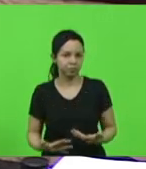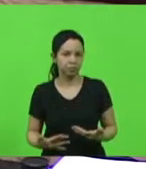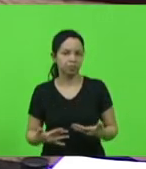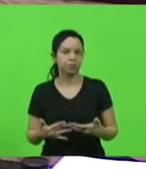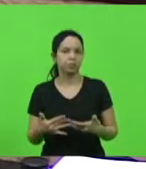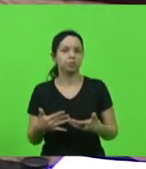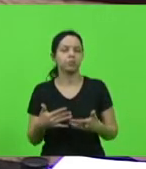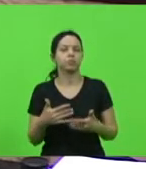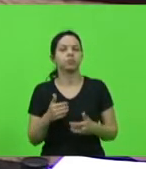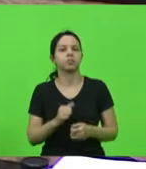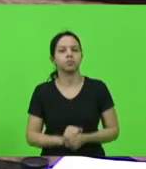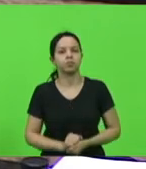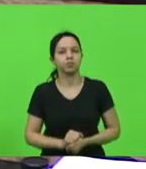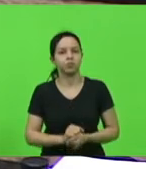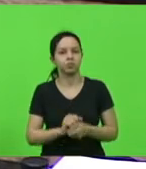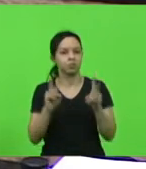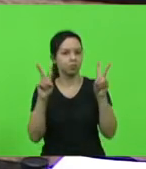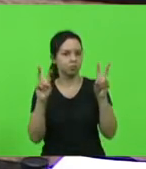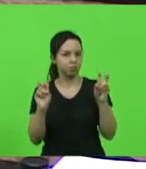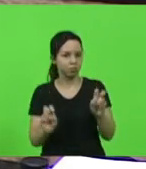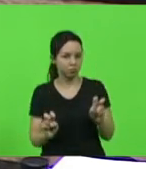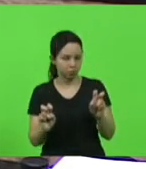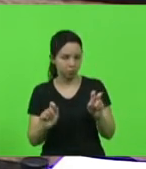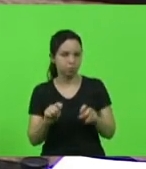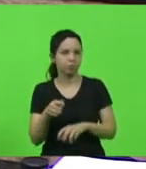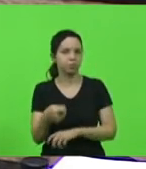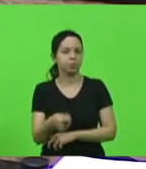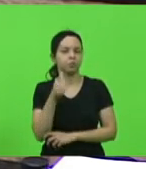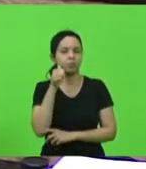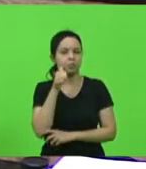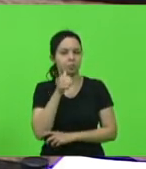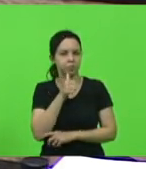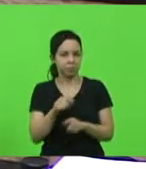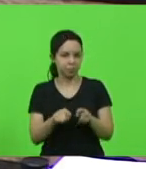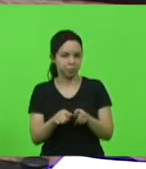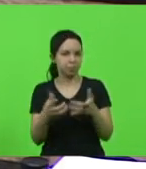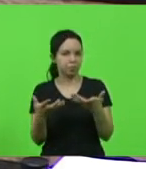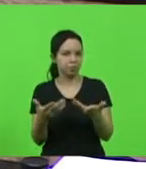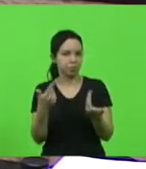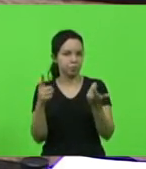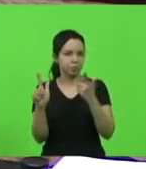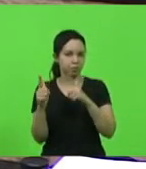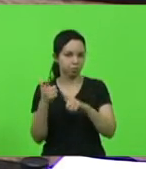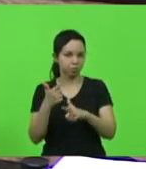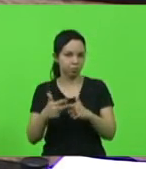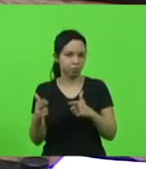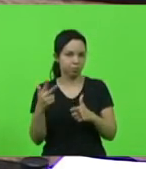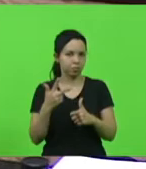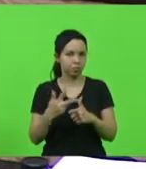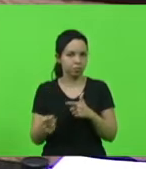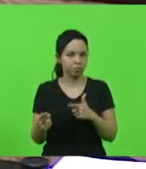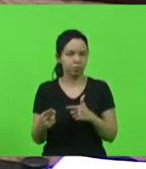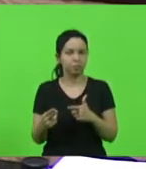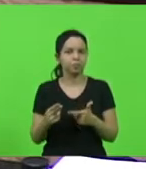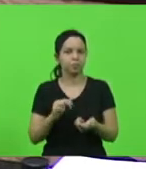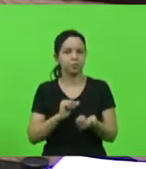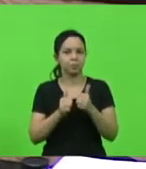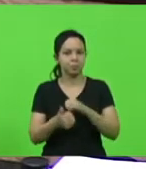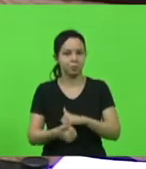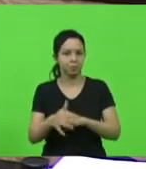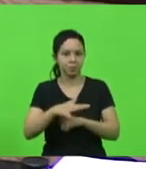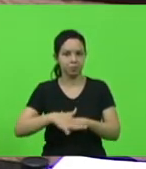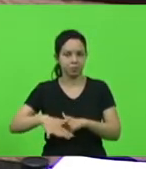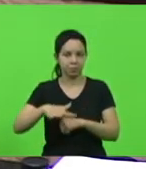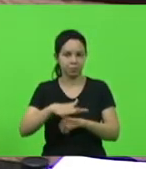nós, da bancada feminina e desse plenário, eu quero falar também de outras vitórias. A dos atletas catarinenses do